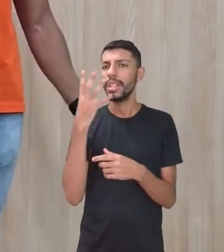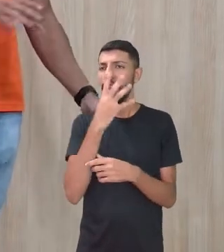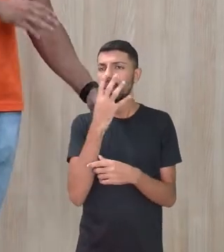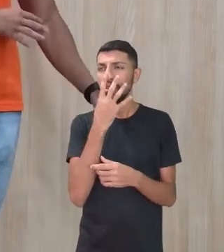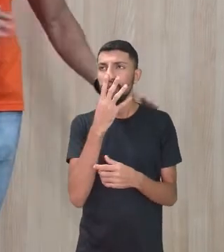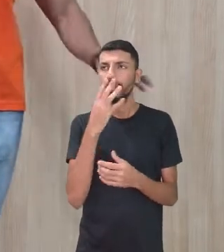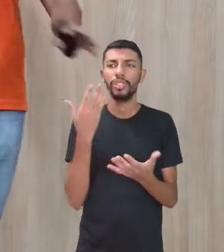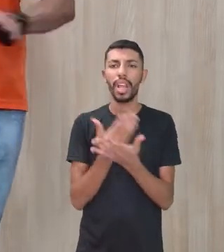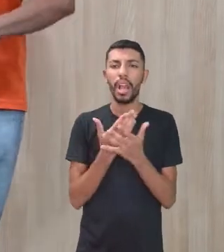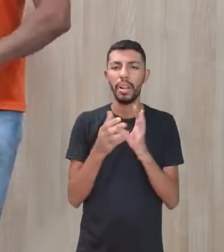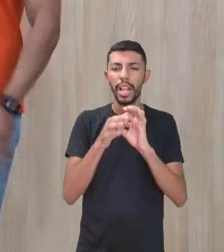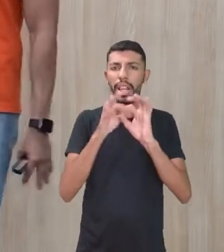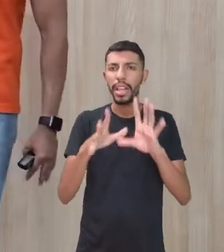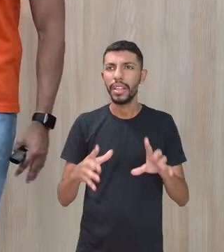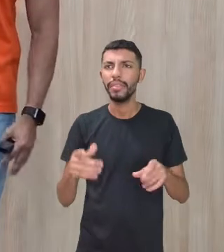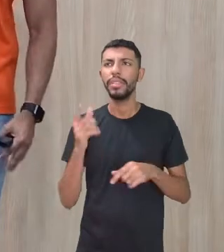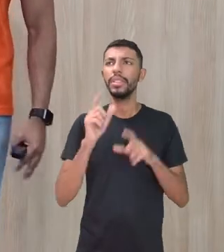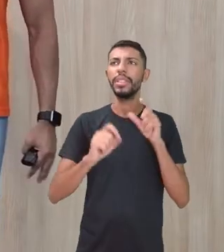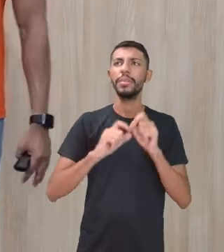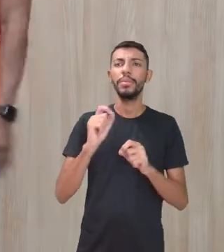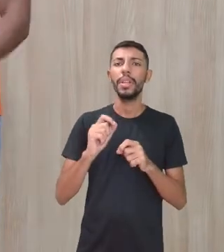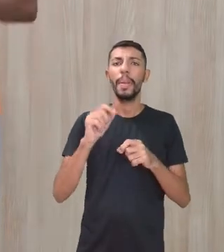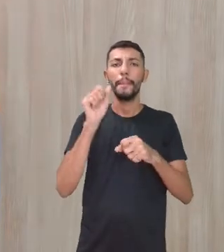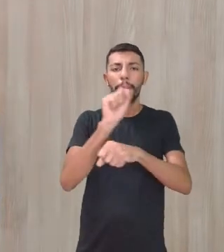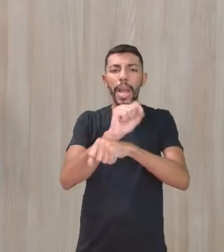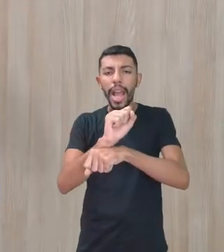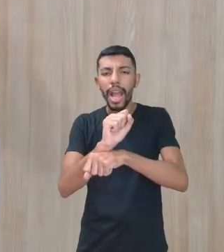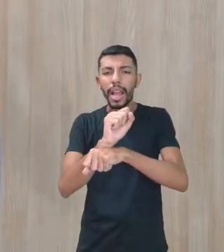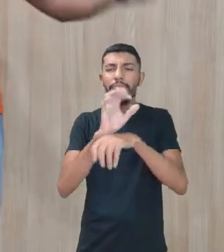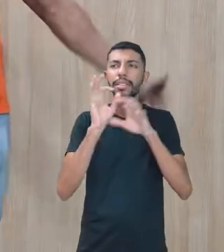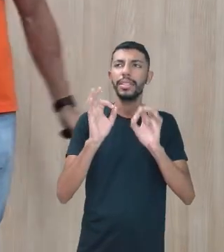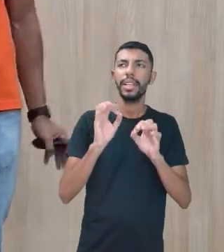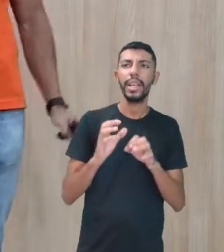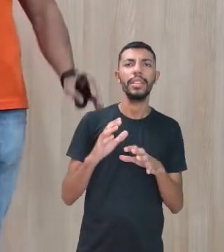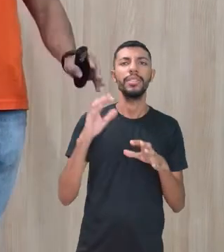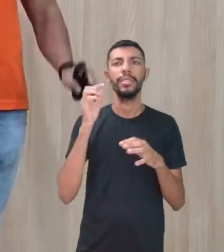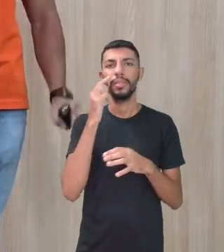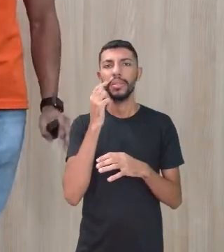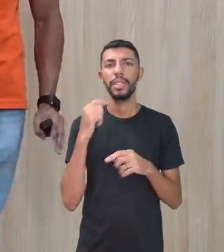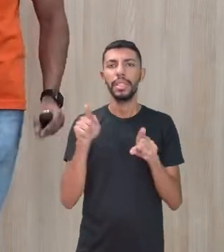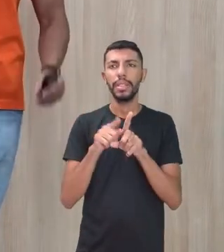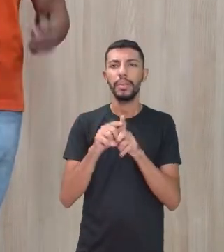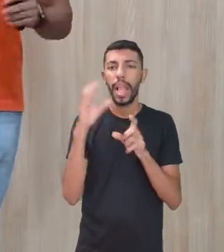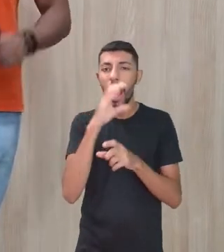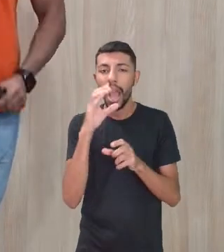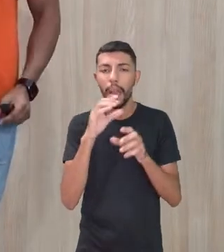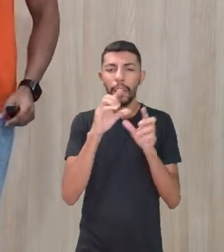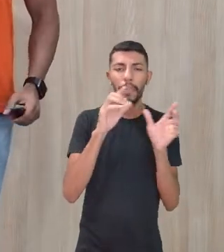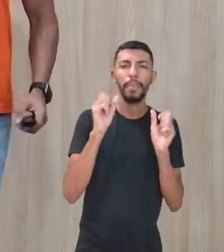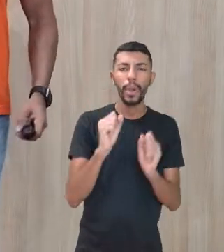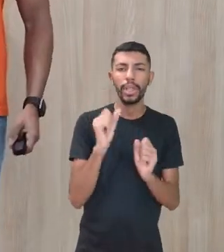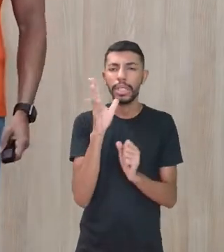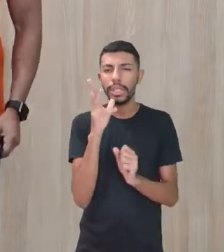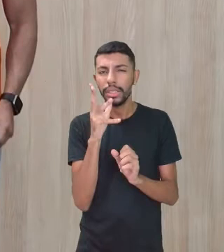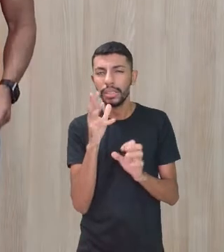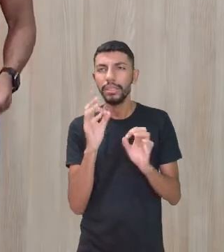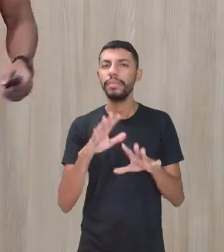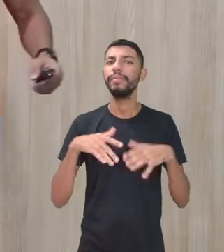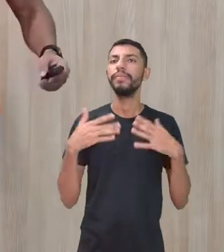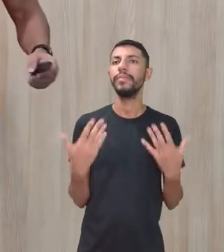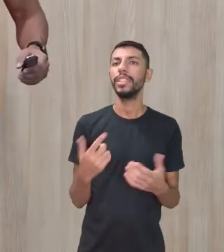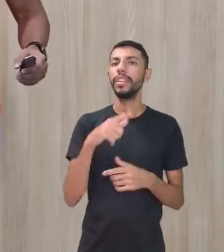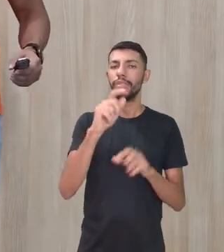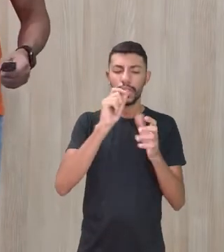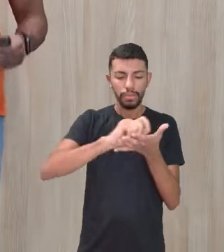pausando, acelerando a voz do professor, diminuindo também, se ele estiver falando muito rápido já, né? No normal, tá bom? E você faz